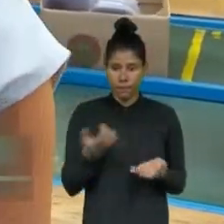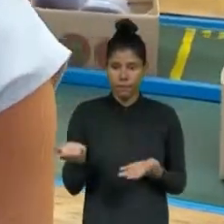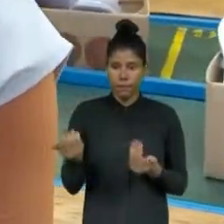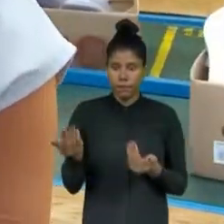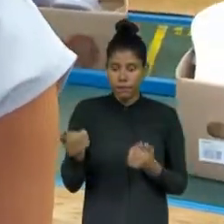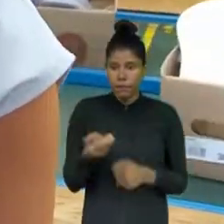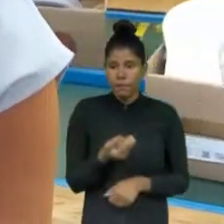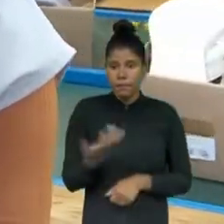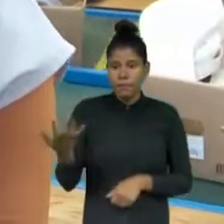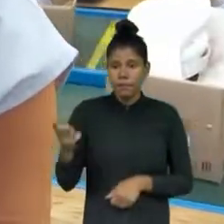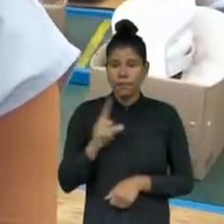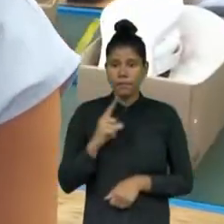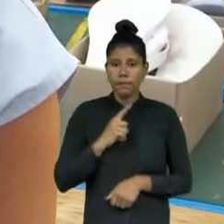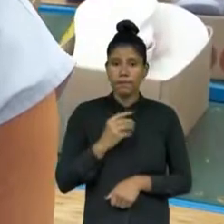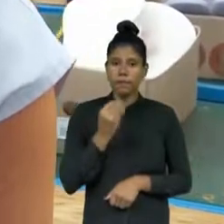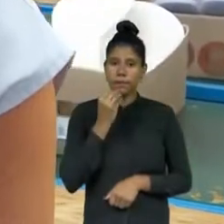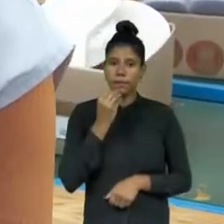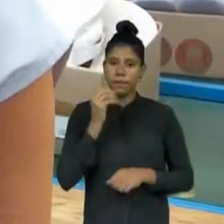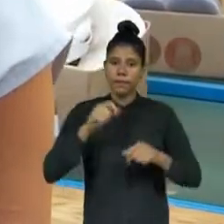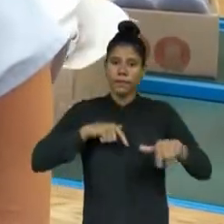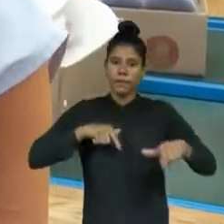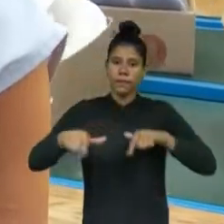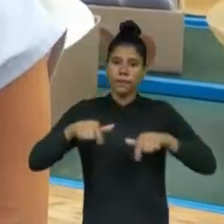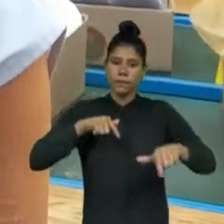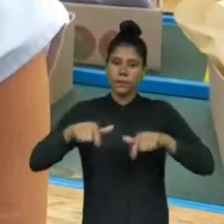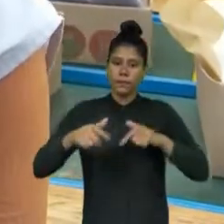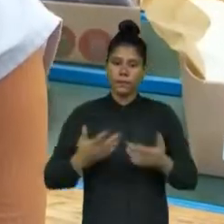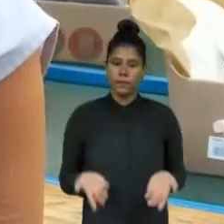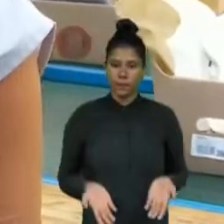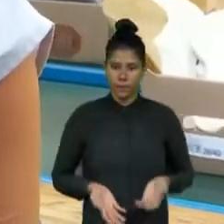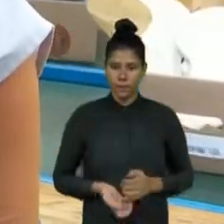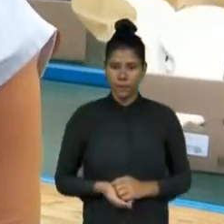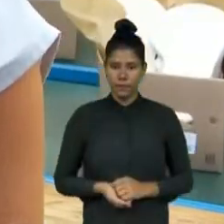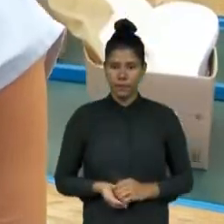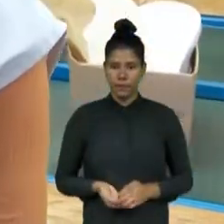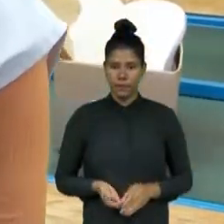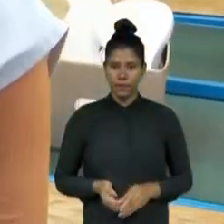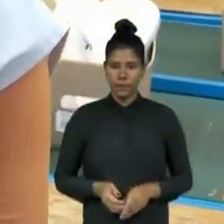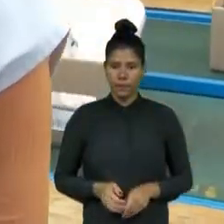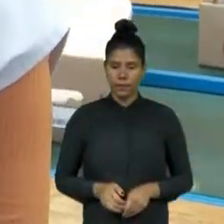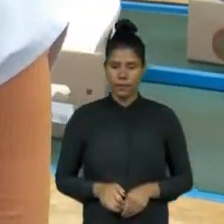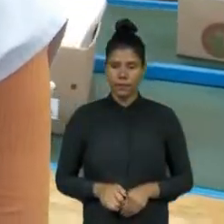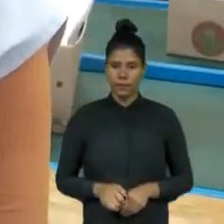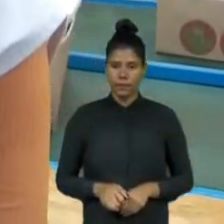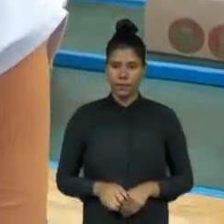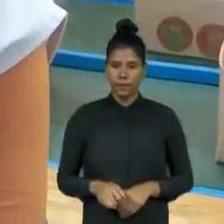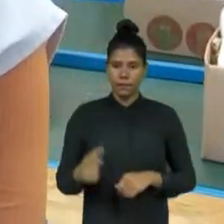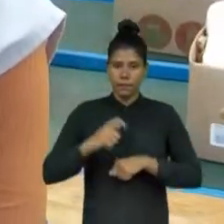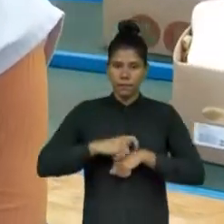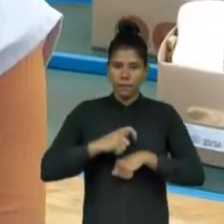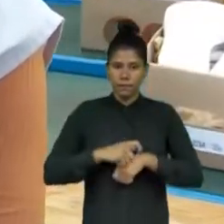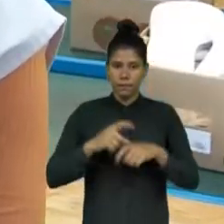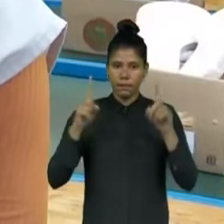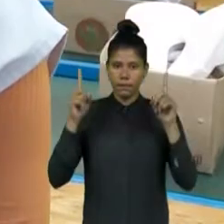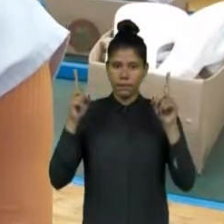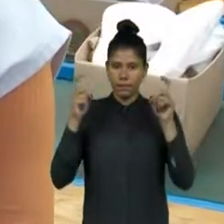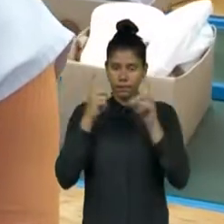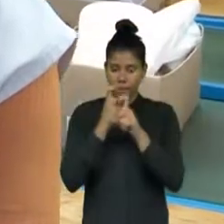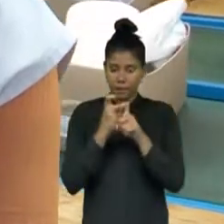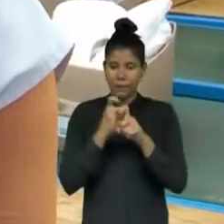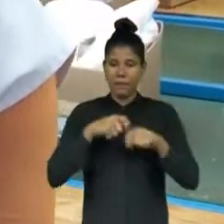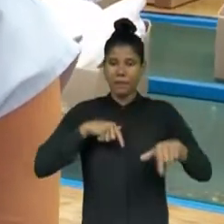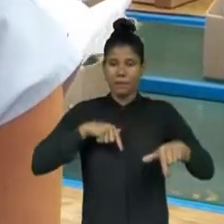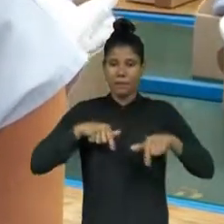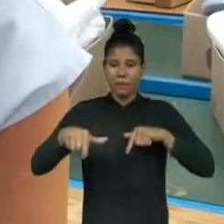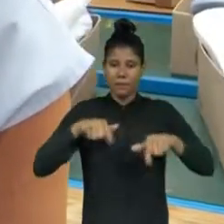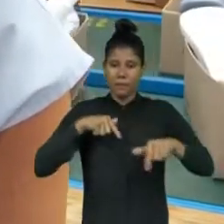uma oportunidade de emprego no mercado de trabalho. É mais um momento como esse que emprego tem sido tão difícil, né, Jéssica? Com certeza, o mercado